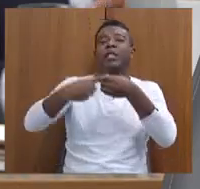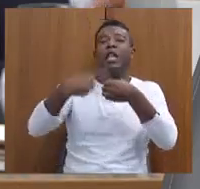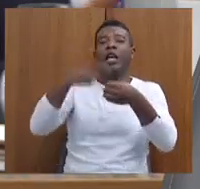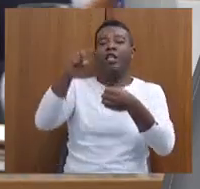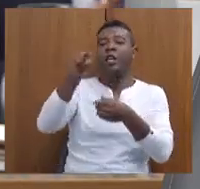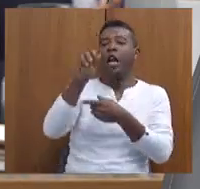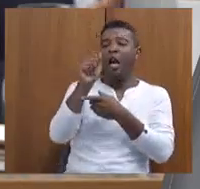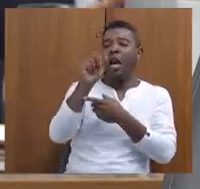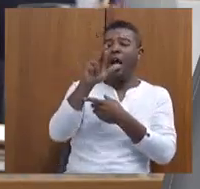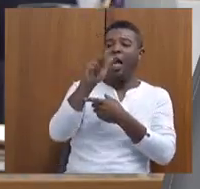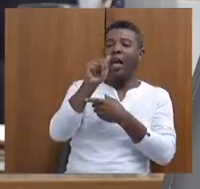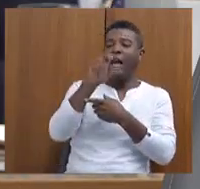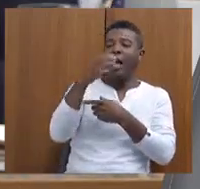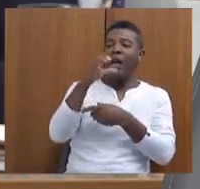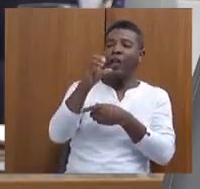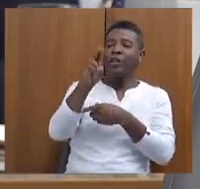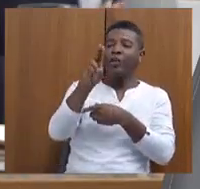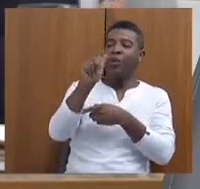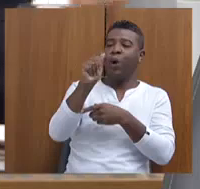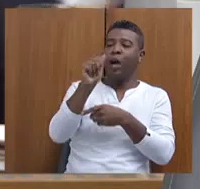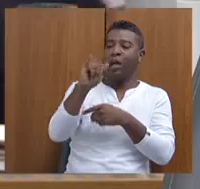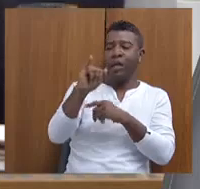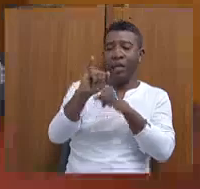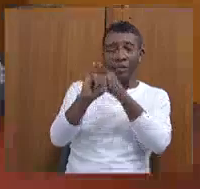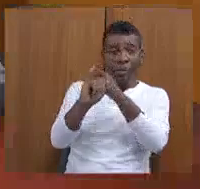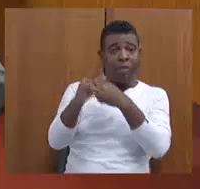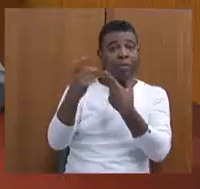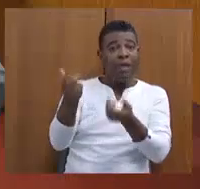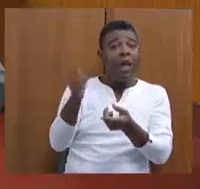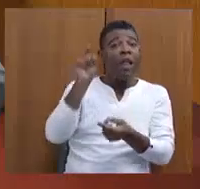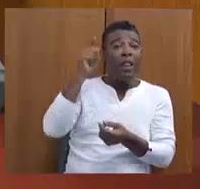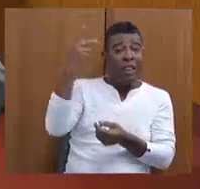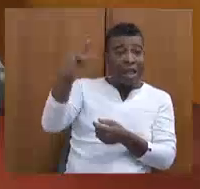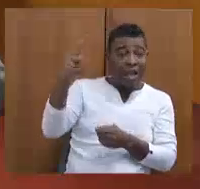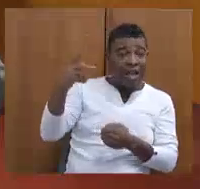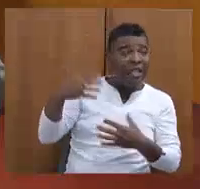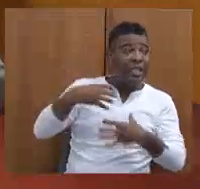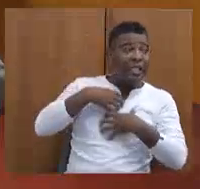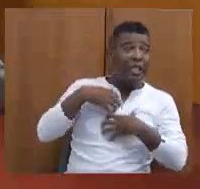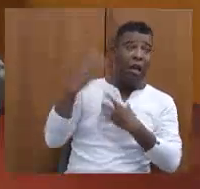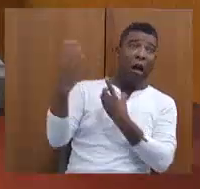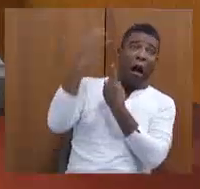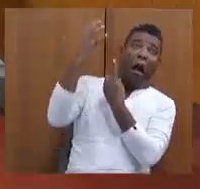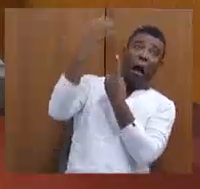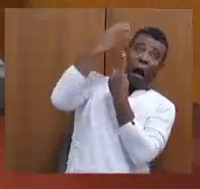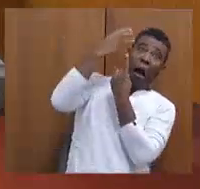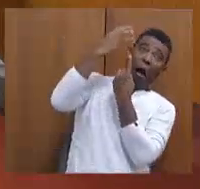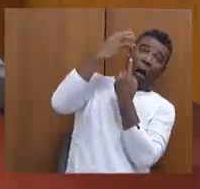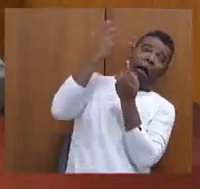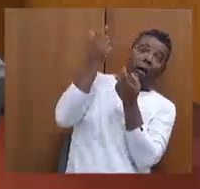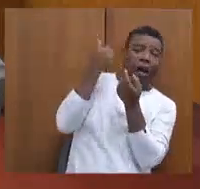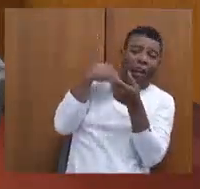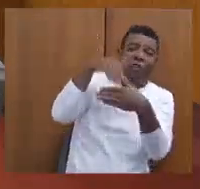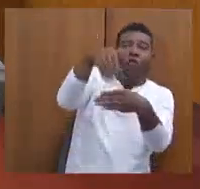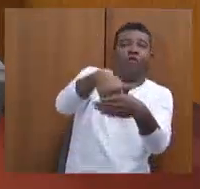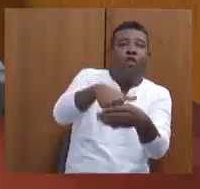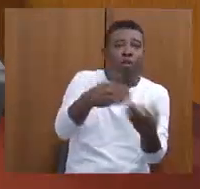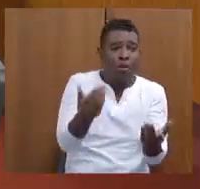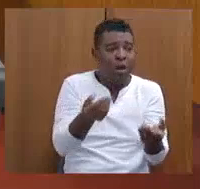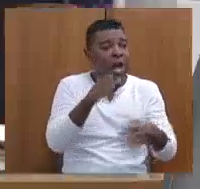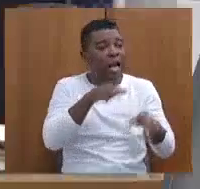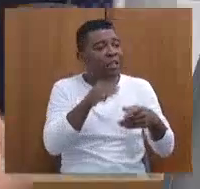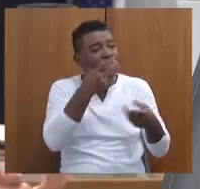sob pressão que eles votaram essa pesquisa mineral carro que nunca buscou Conselheiro de repente buscou